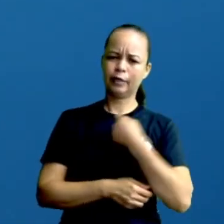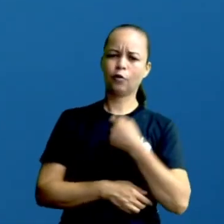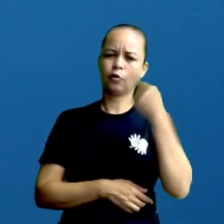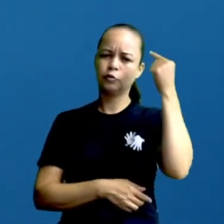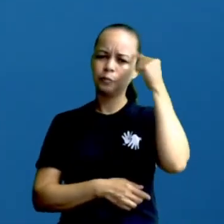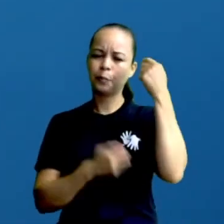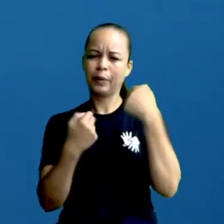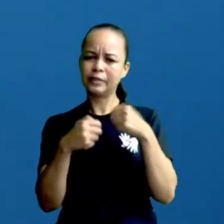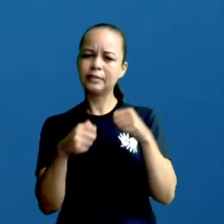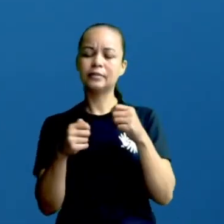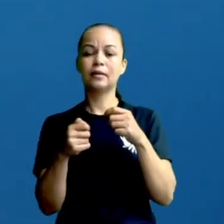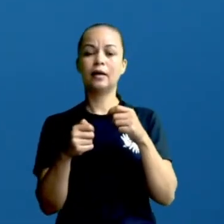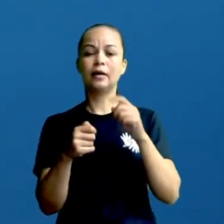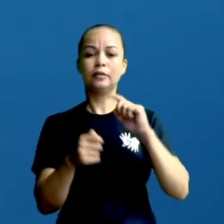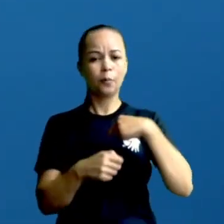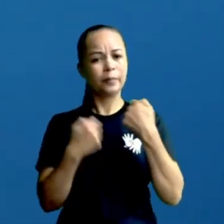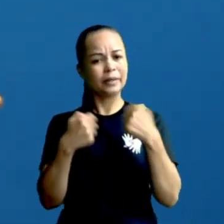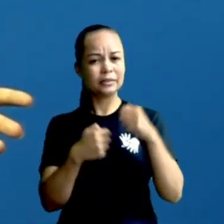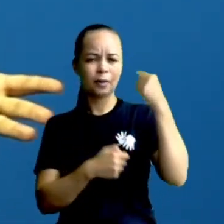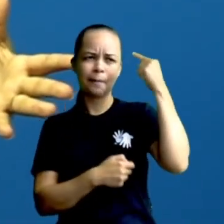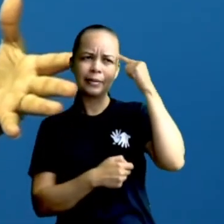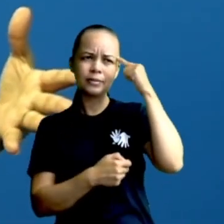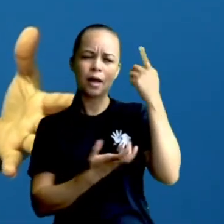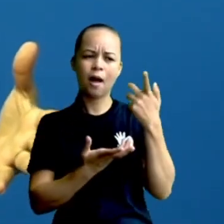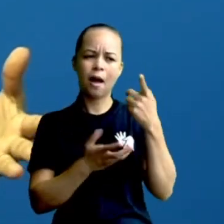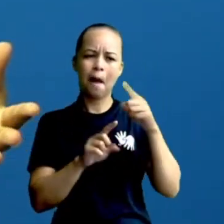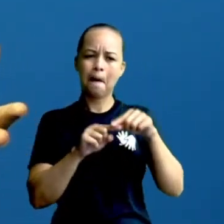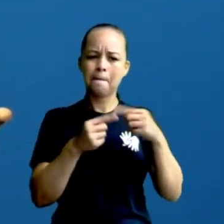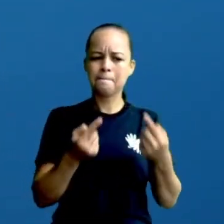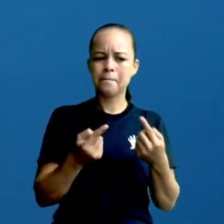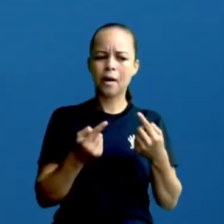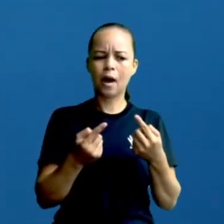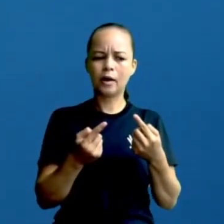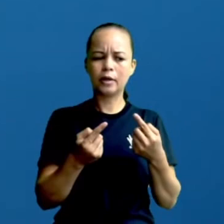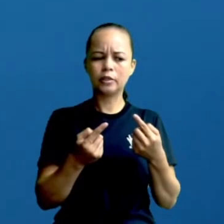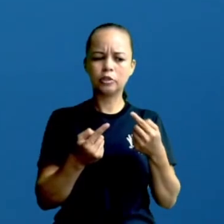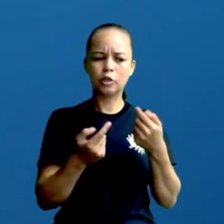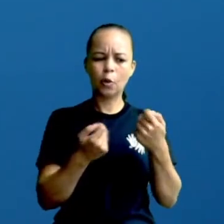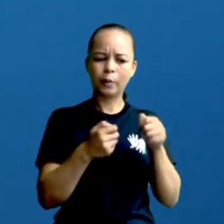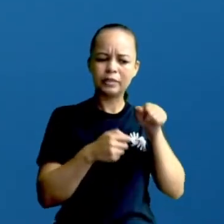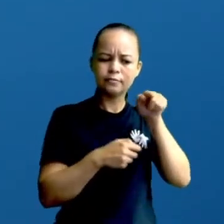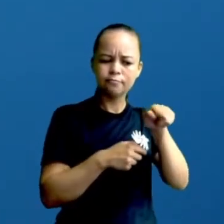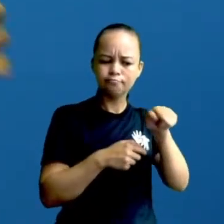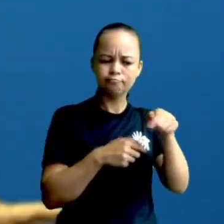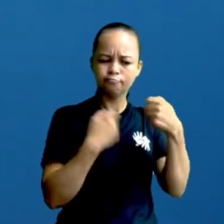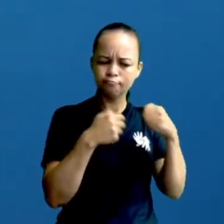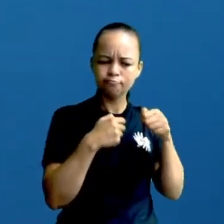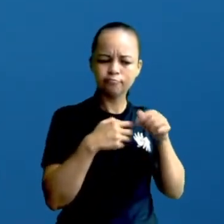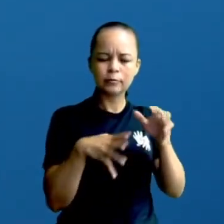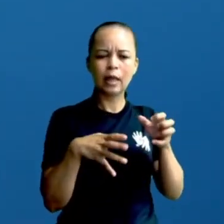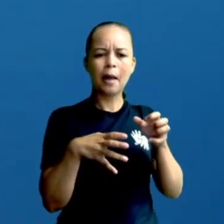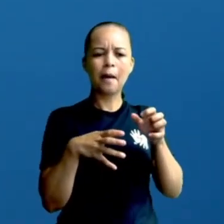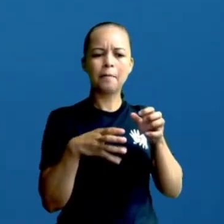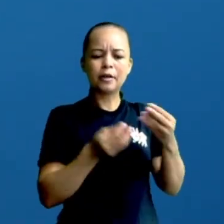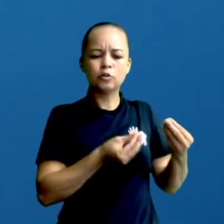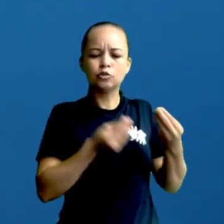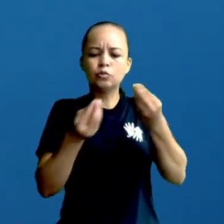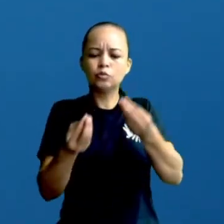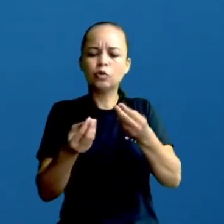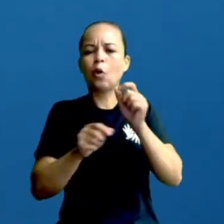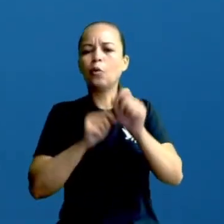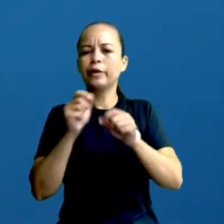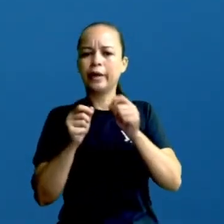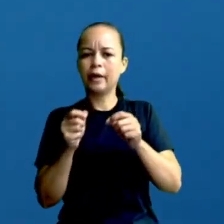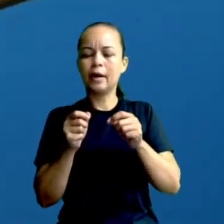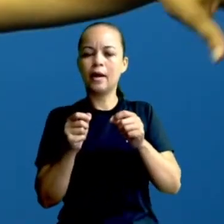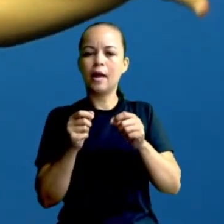também, ó, eu preciso disso, mas o que é que eu estou dando em troca? Né? Eu tirei uma árvore para fazer uma cadeira,